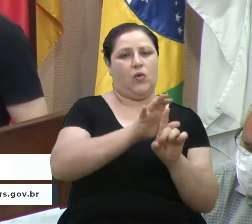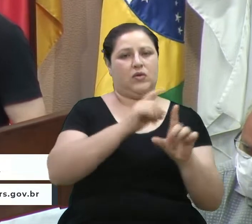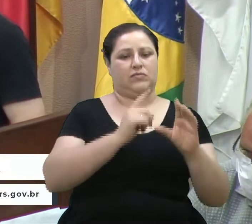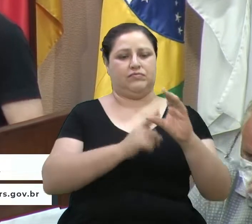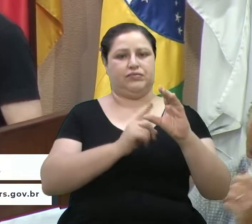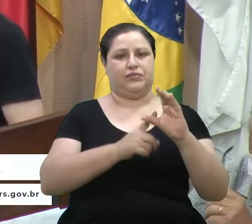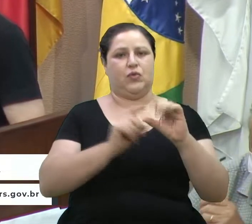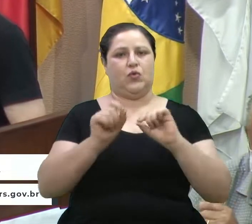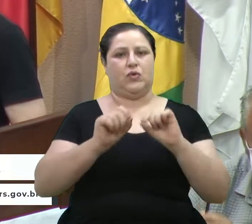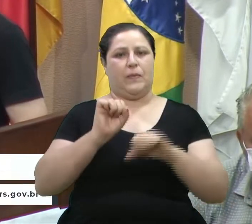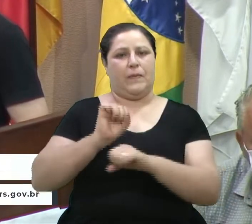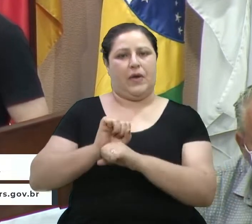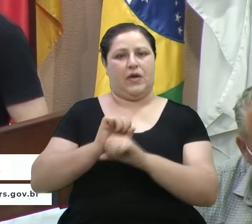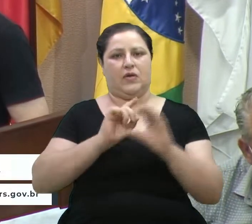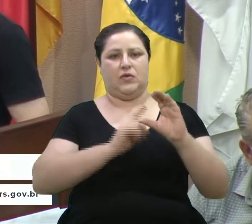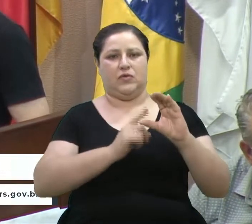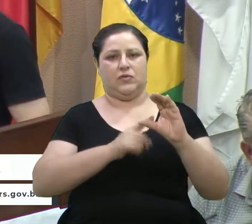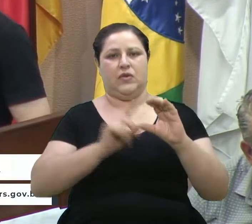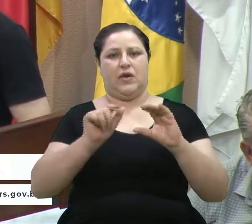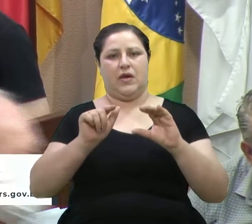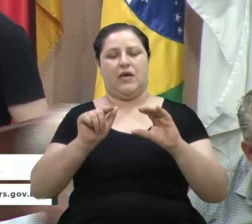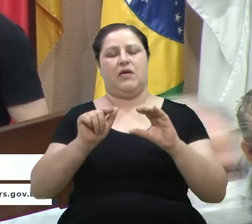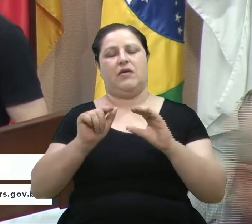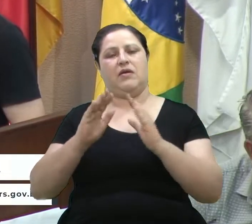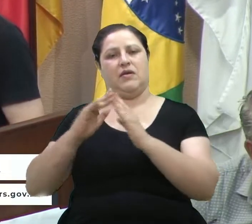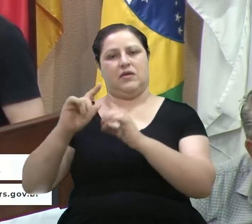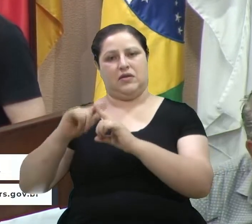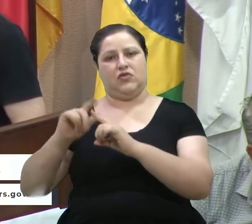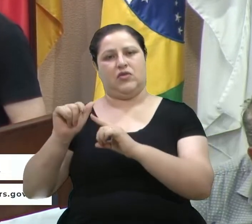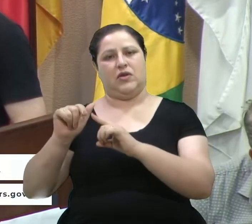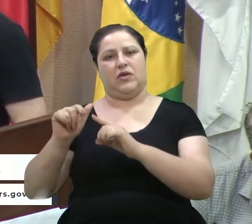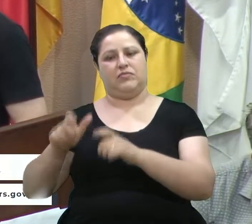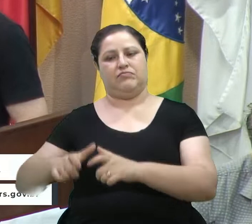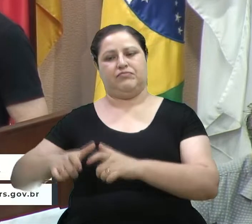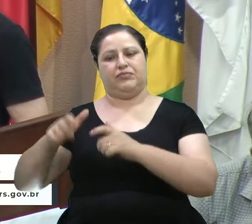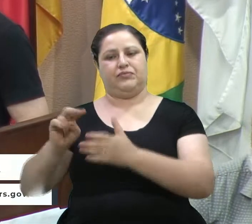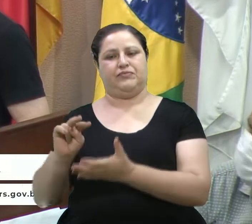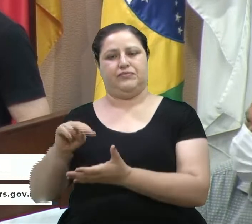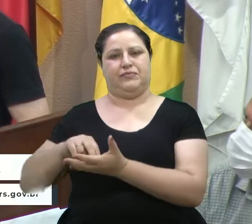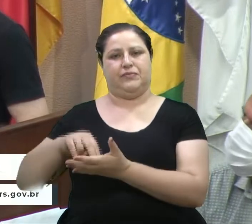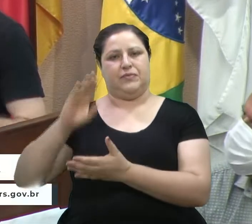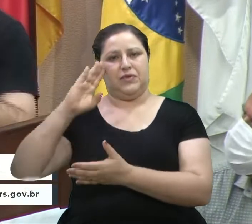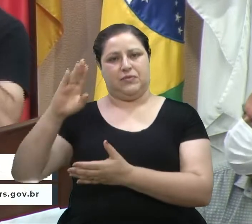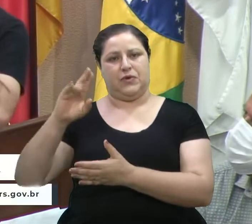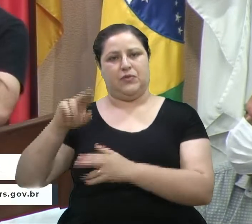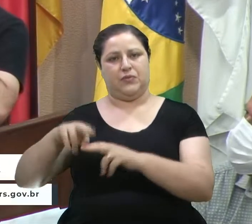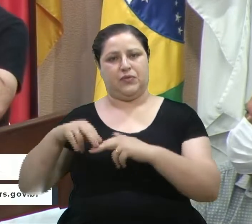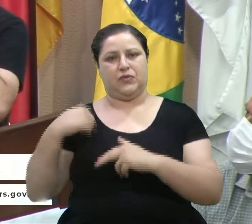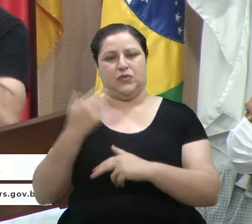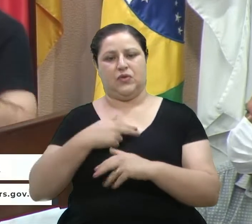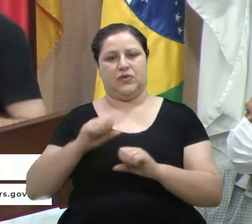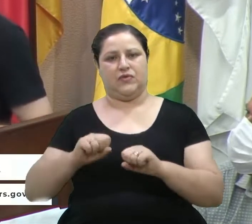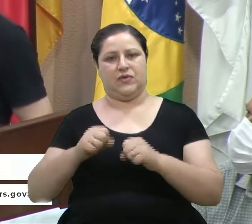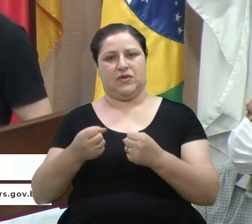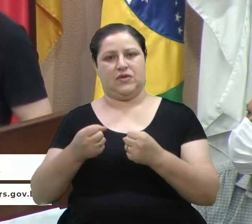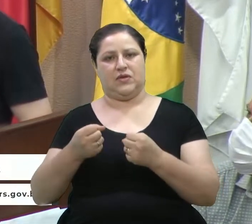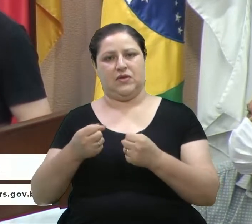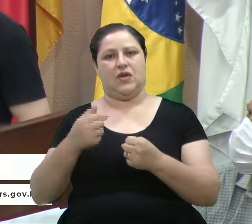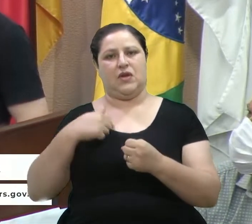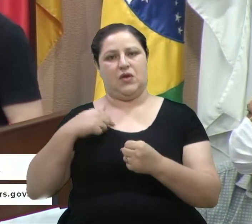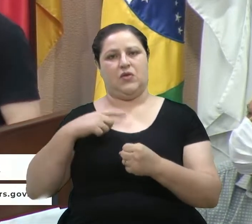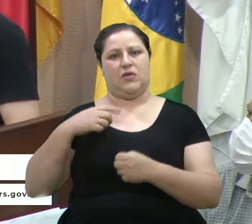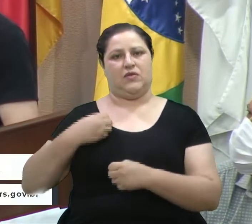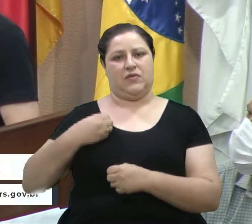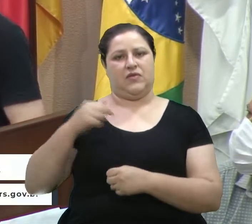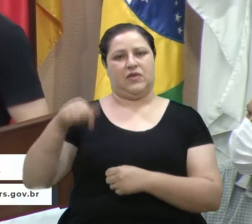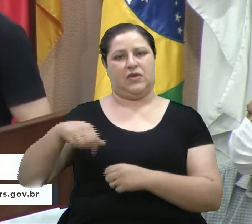avançar é isso, é a igreja, é um dos pilares principais. Então, por isso, a gente vai fortalecer, enquanto eu estiver vivo aqui